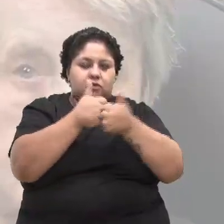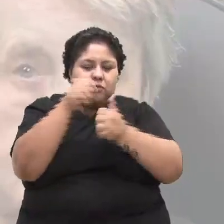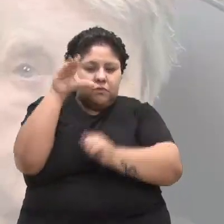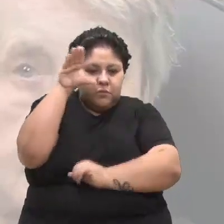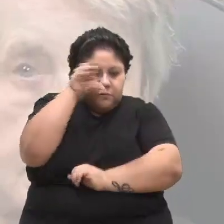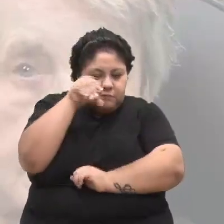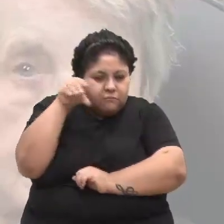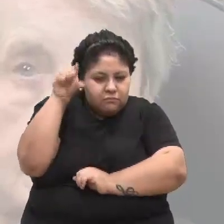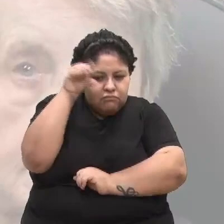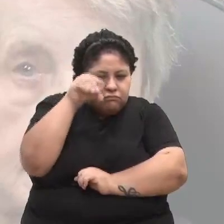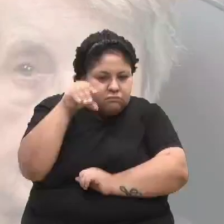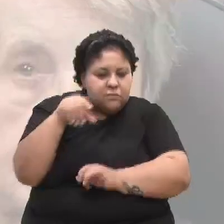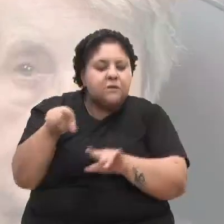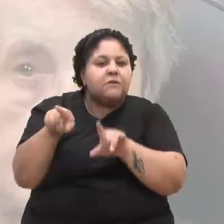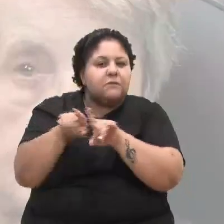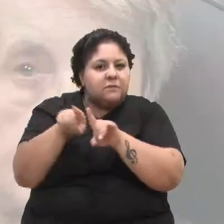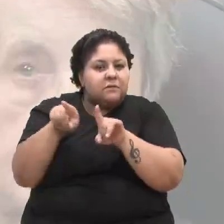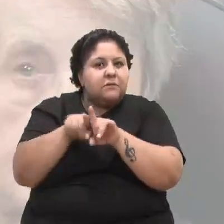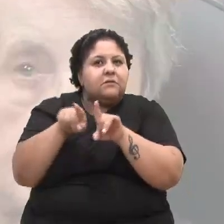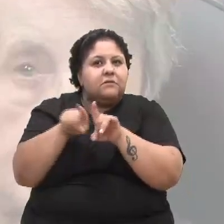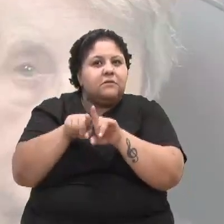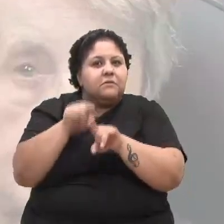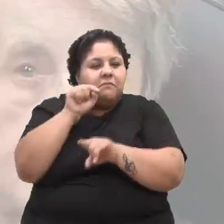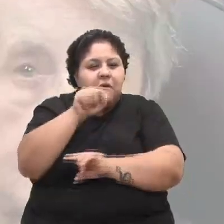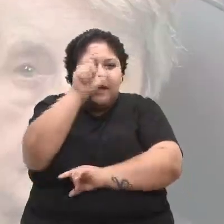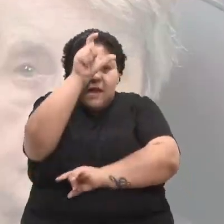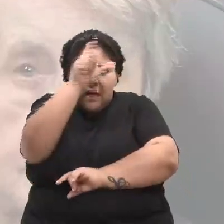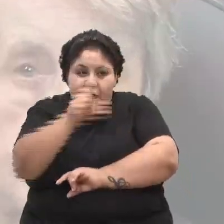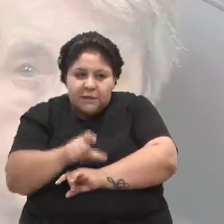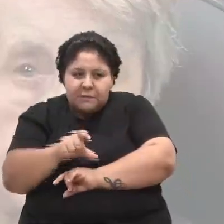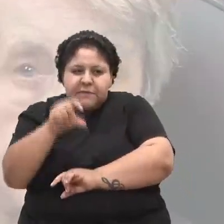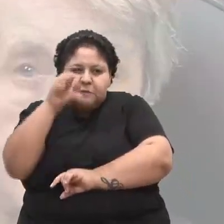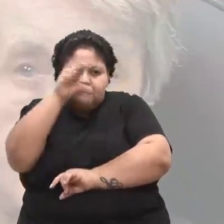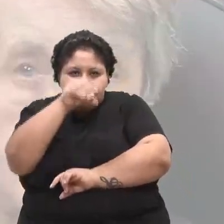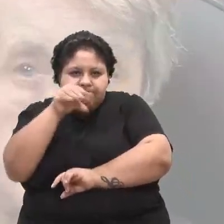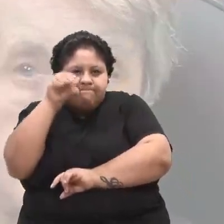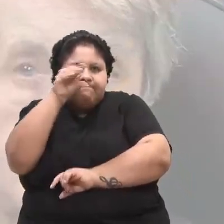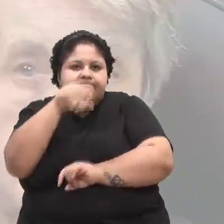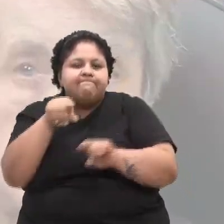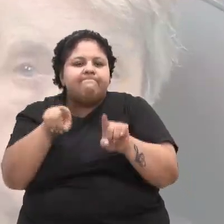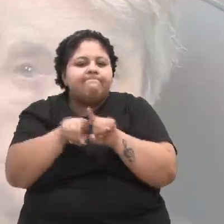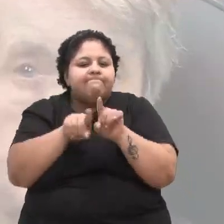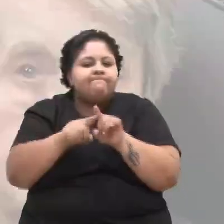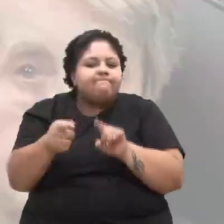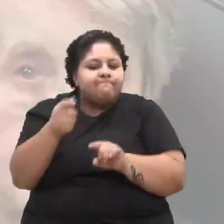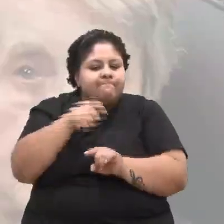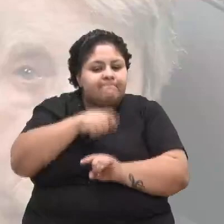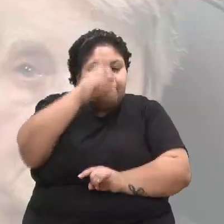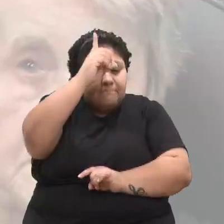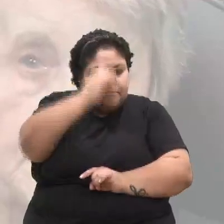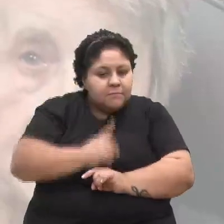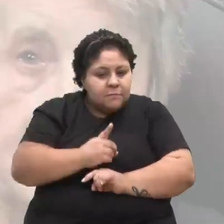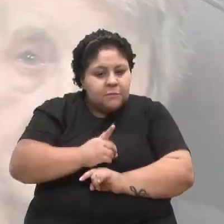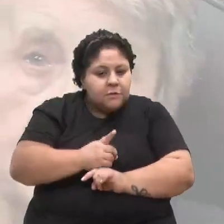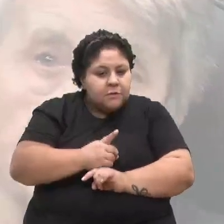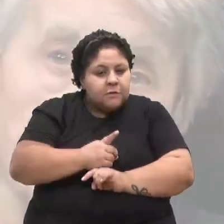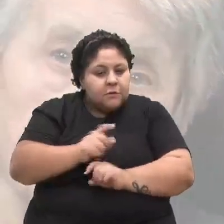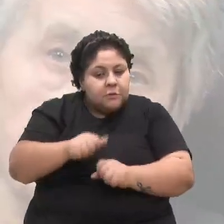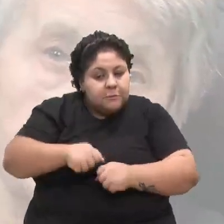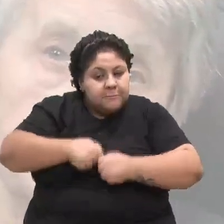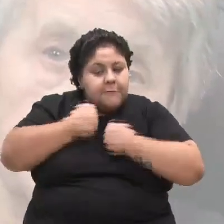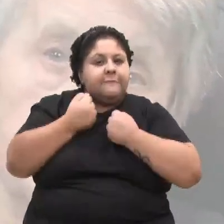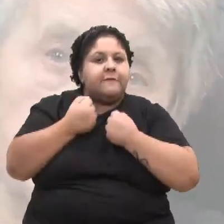e que também estas pessoas que estão sendo averiguadas, elas também precisam ter o direito de ampla defesa e o